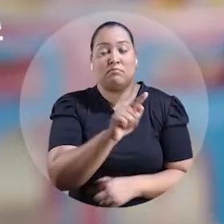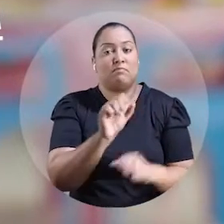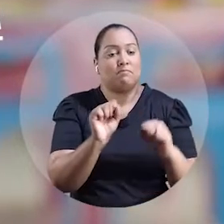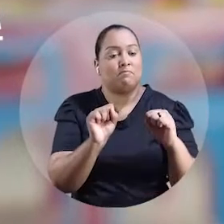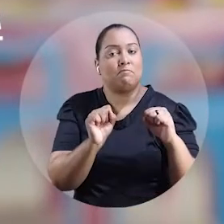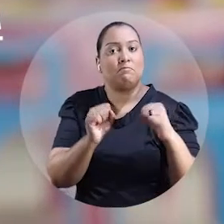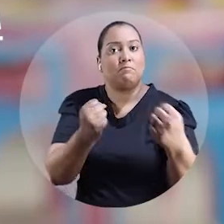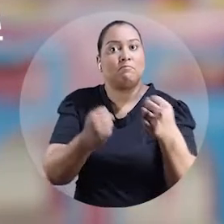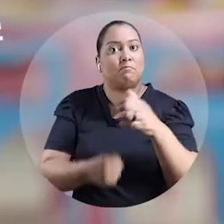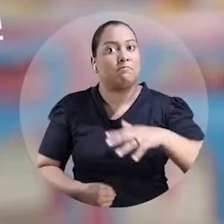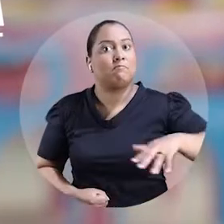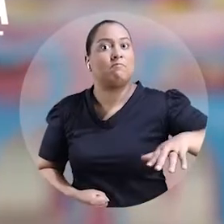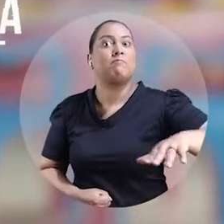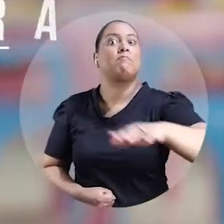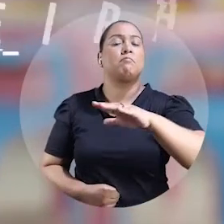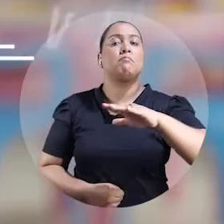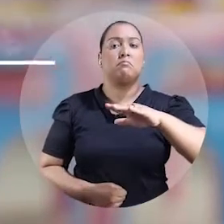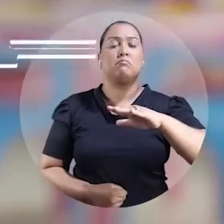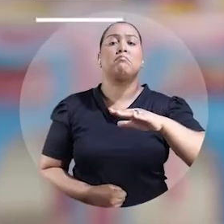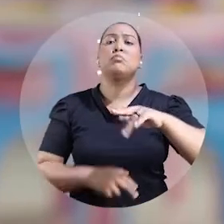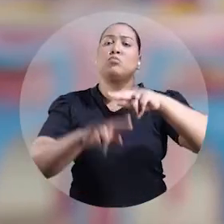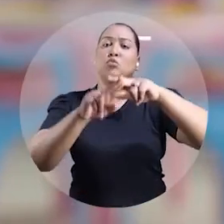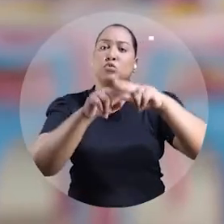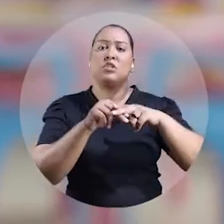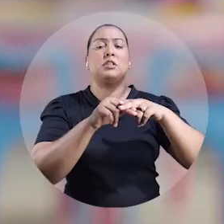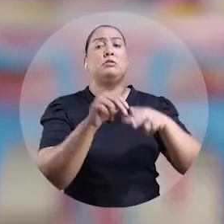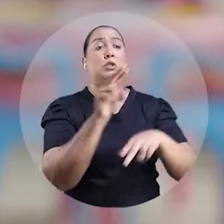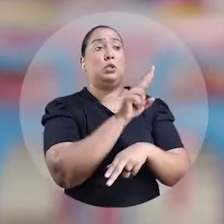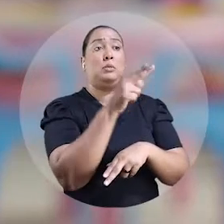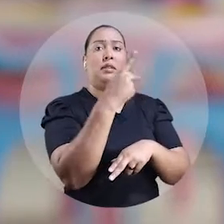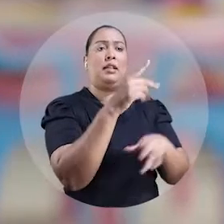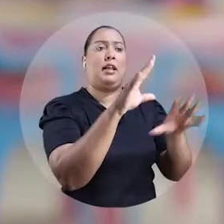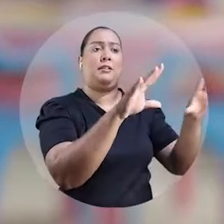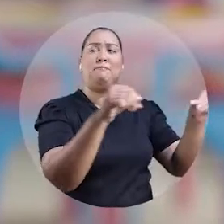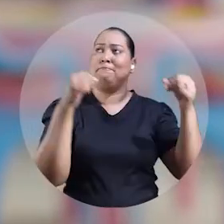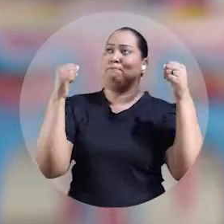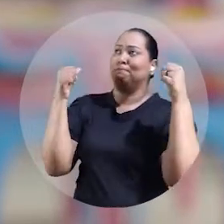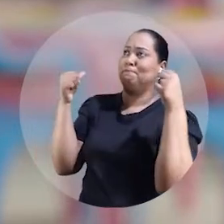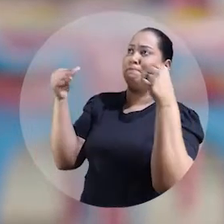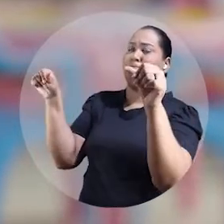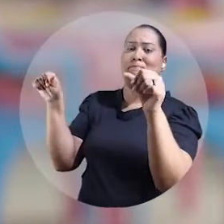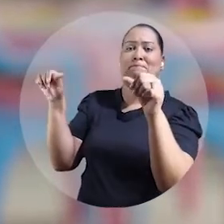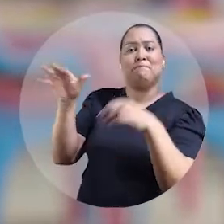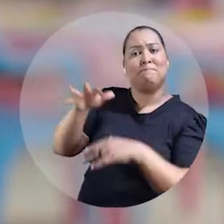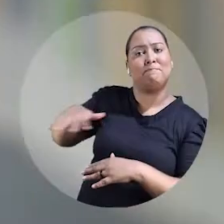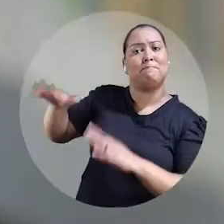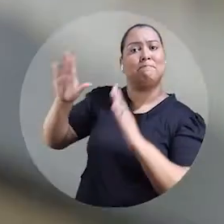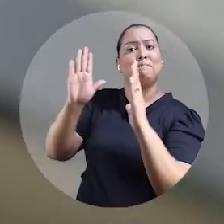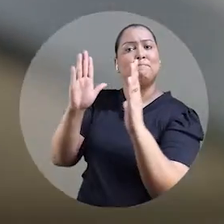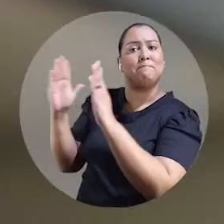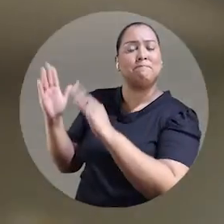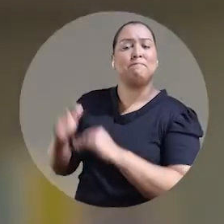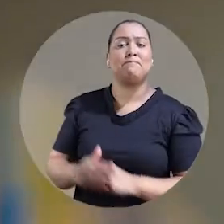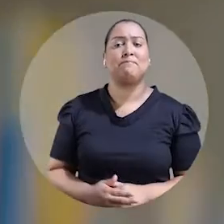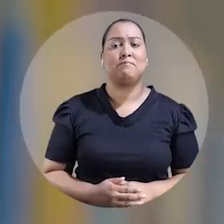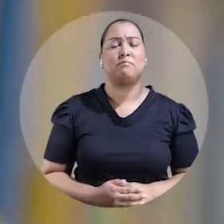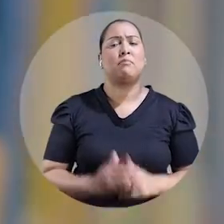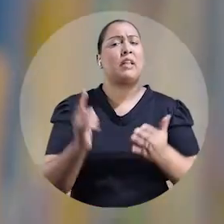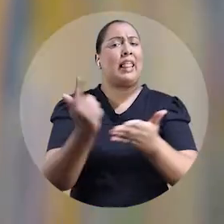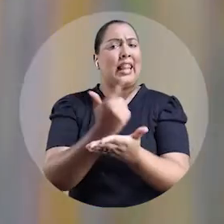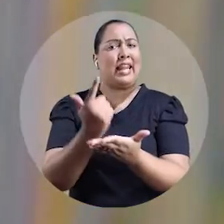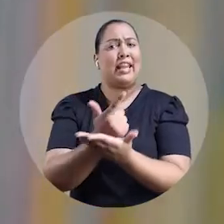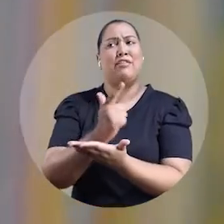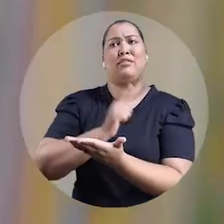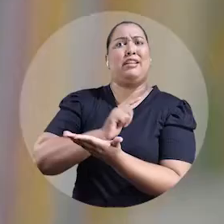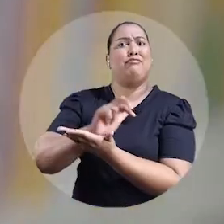uma desbravadora aqui na região do Cristo Rei, por isso foi homenageada com o nome dela na biblioteca. O acervo